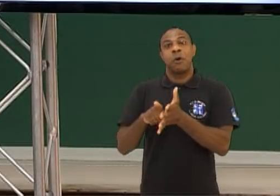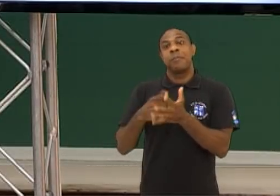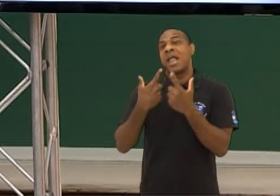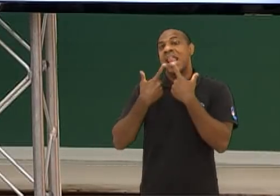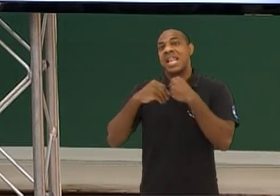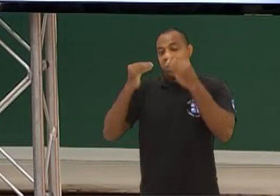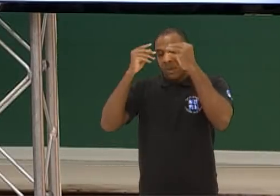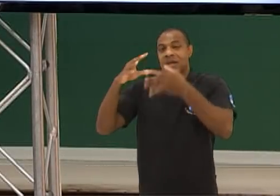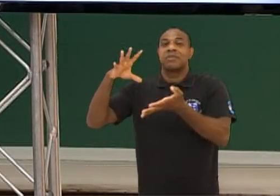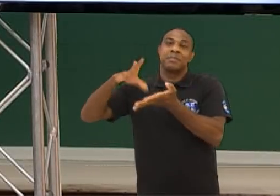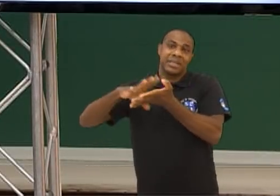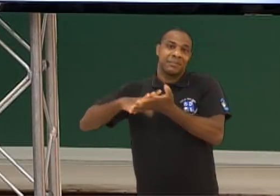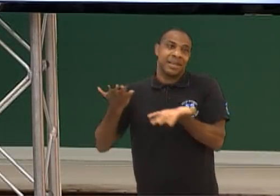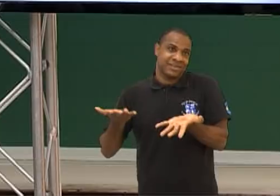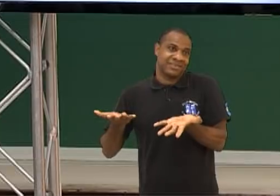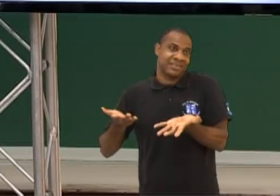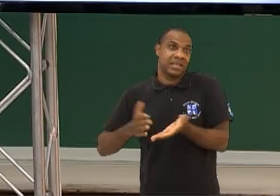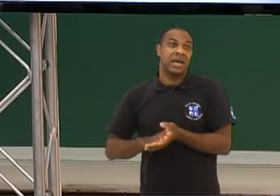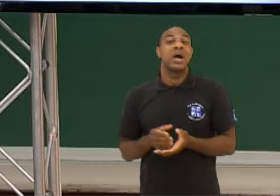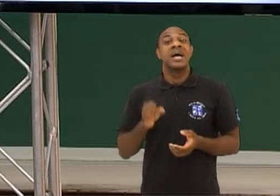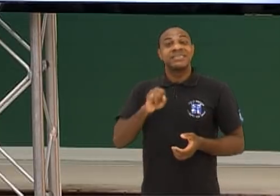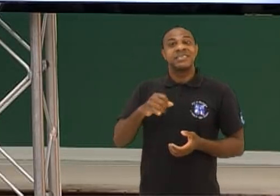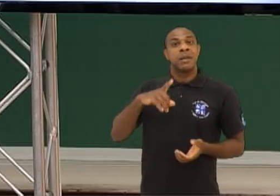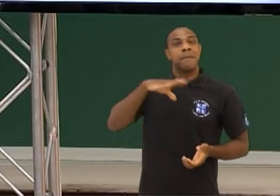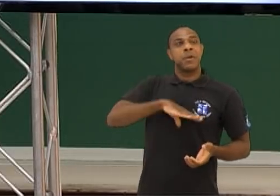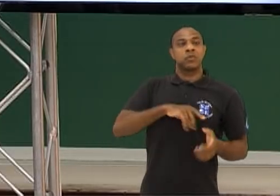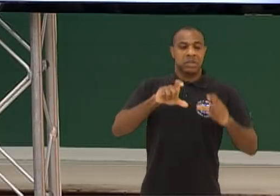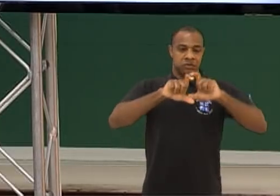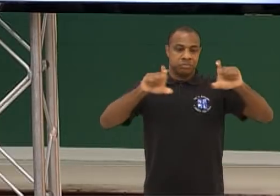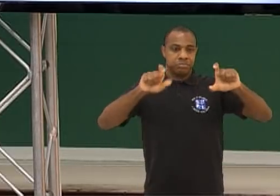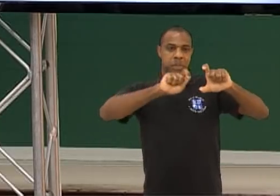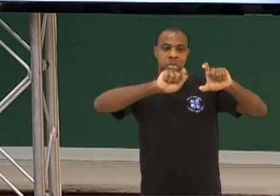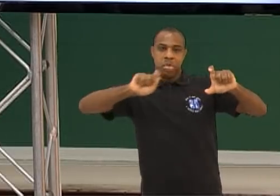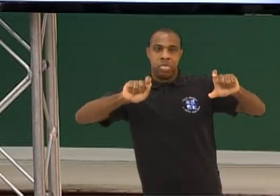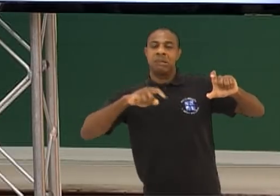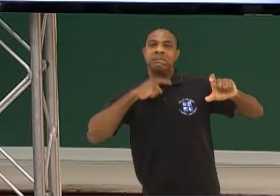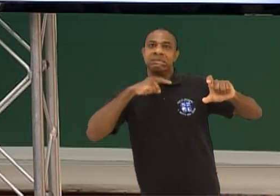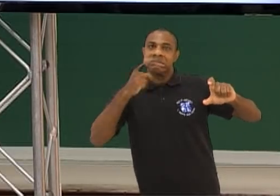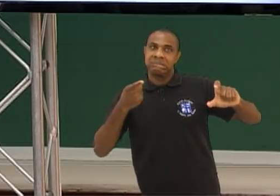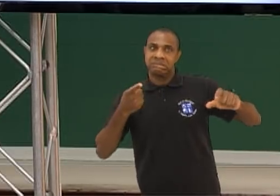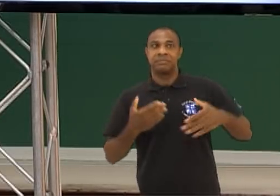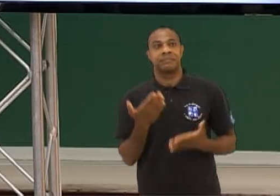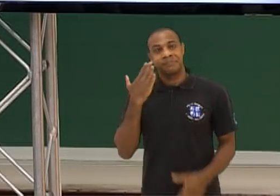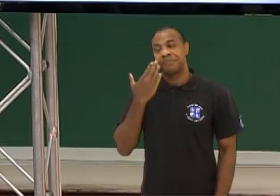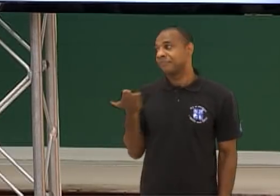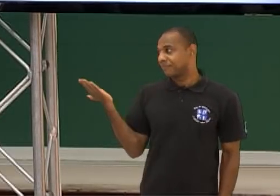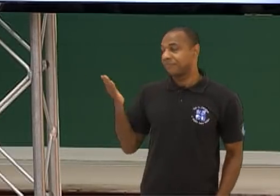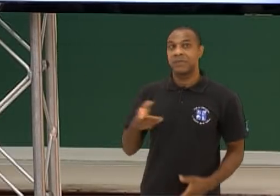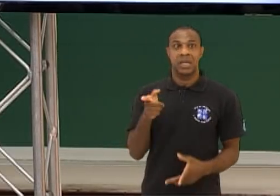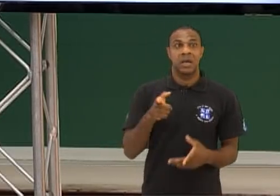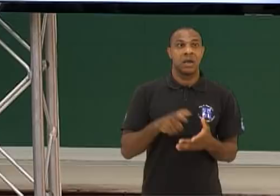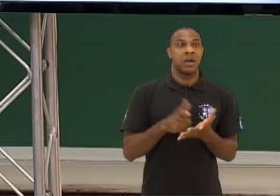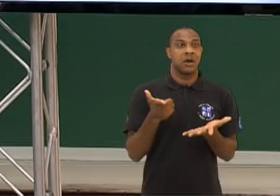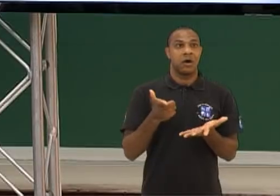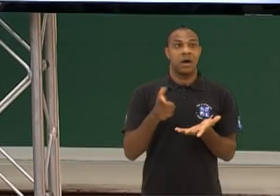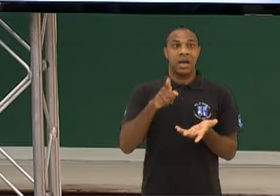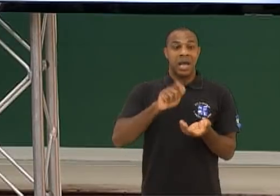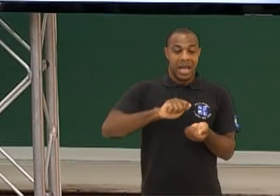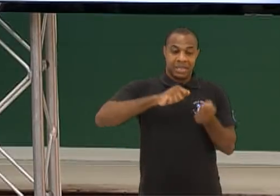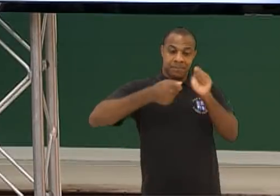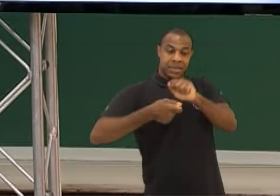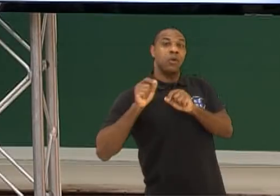onde seja, conseguem entender essa linguagem. Então, vamos fazer isso na letra A? O quadrado e o número x